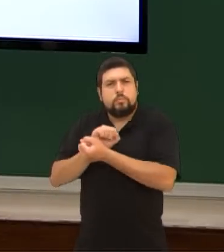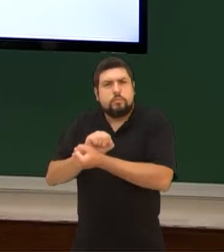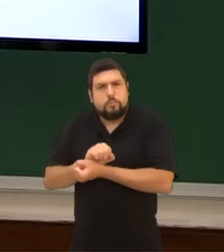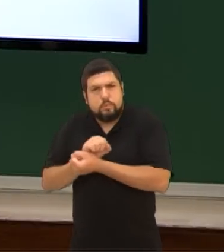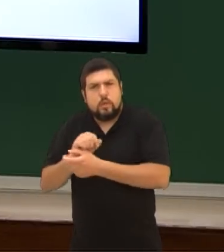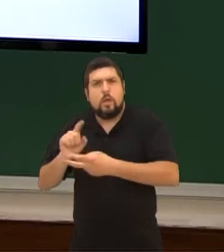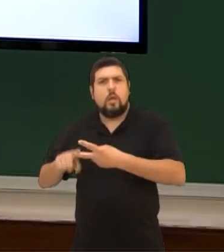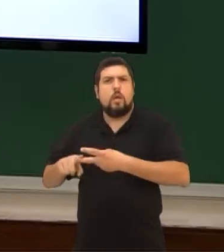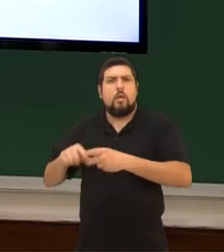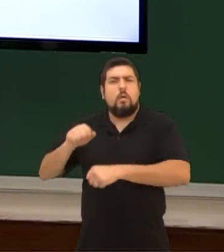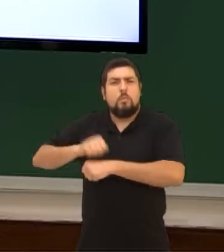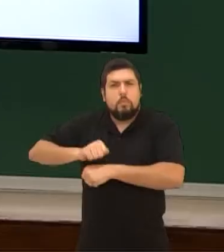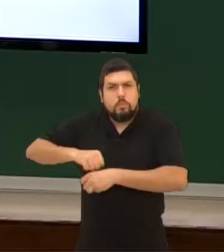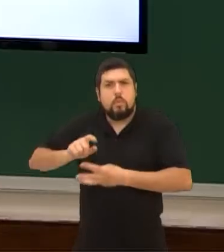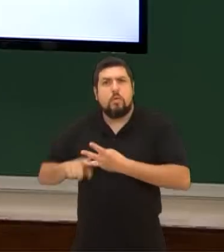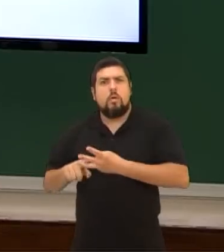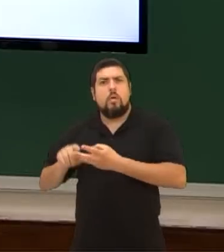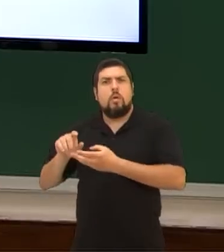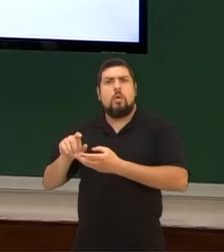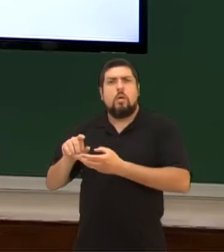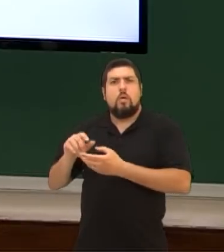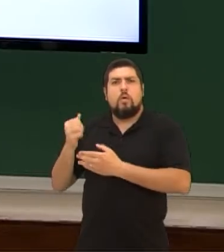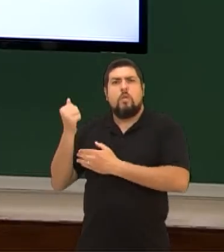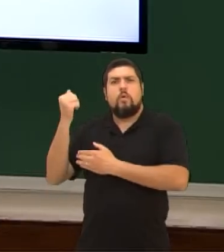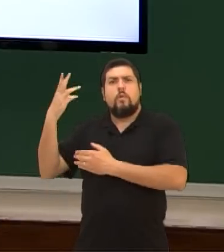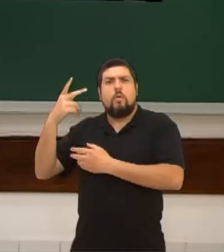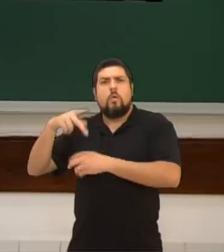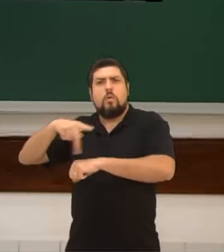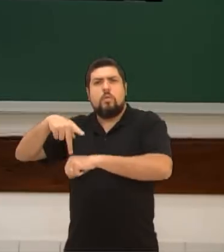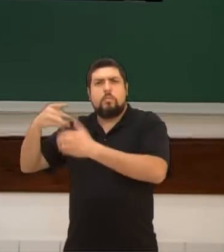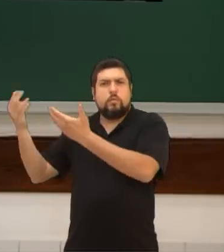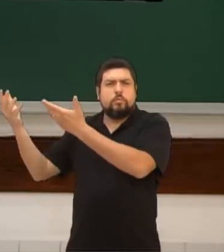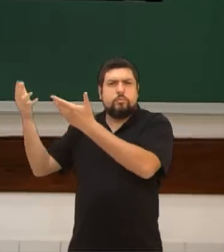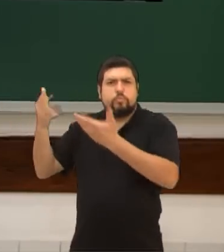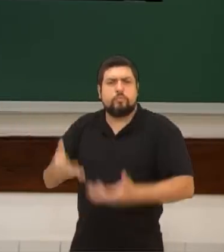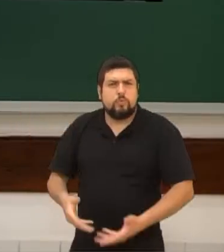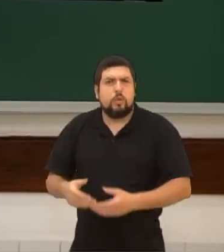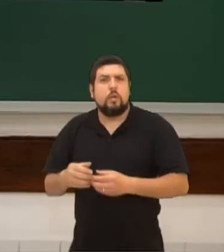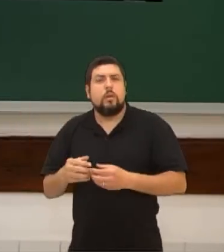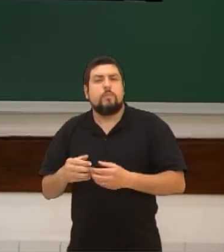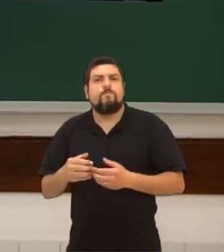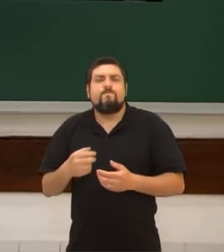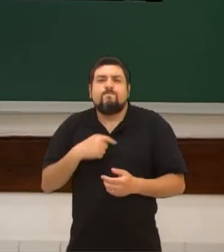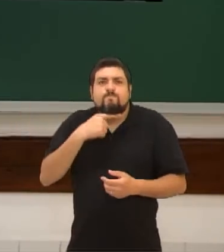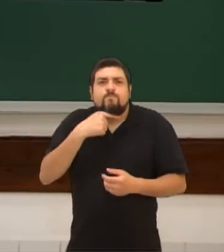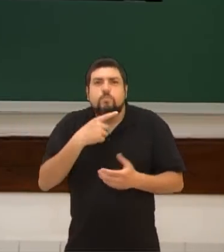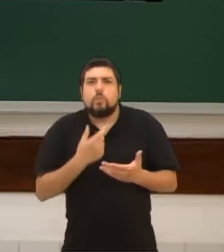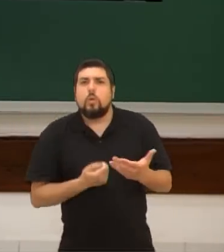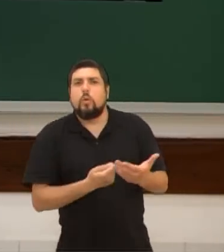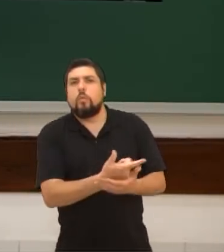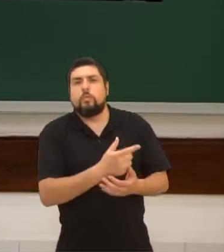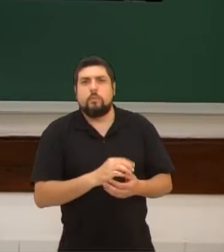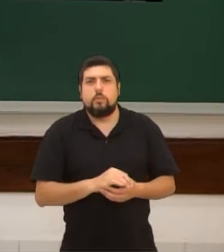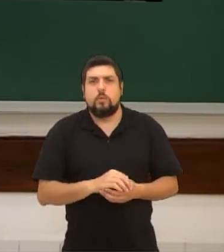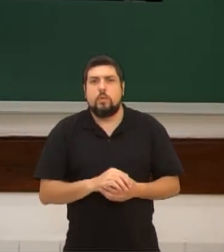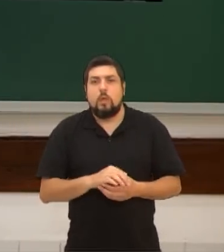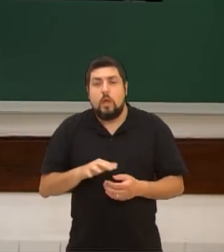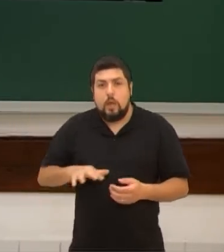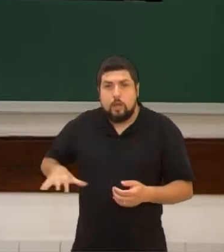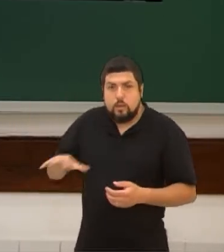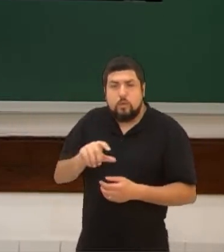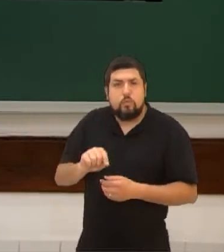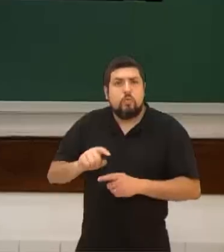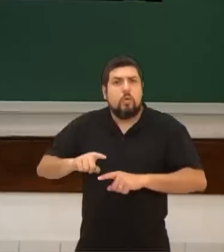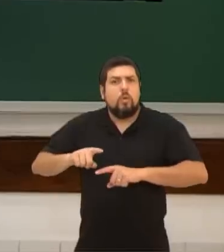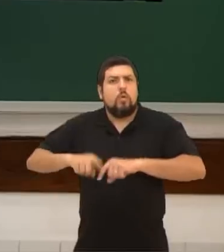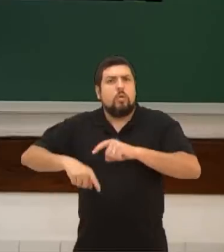pobres e imigrantes, porque essa parcela da população que era excluída durante o Segundo Reinado, ela não tem acesso a